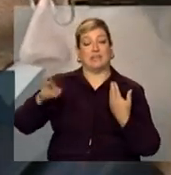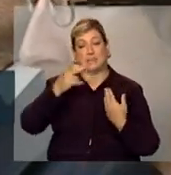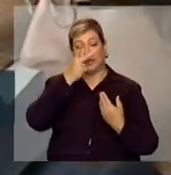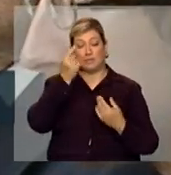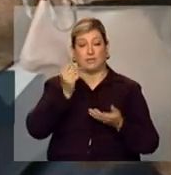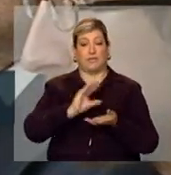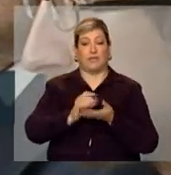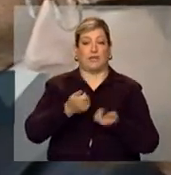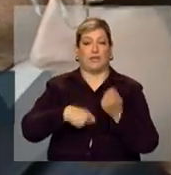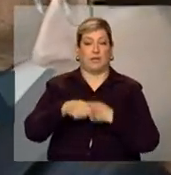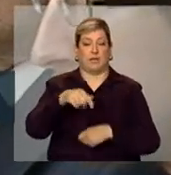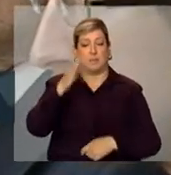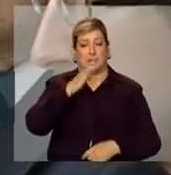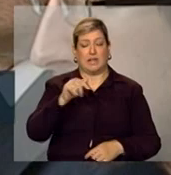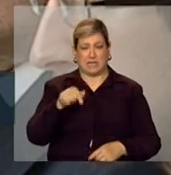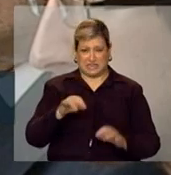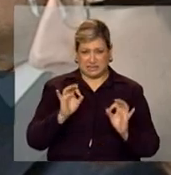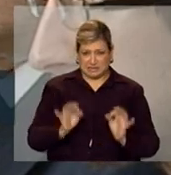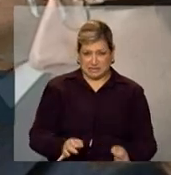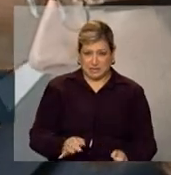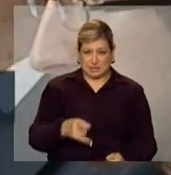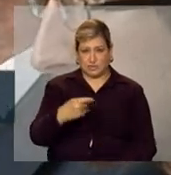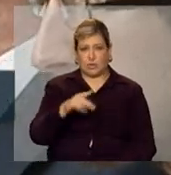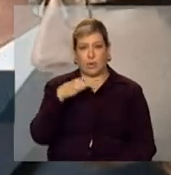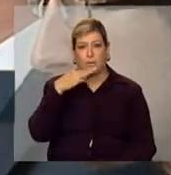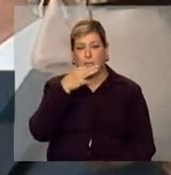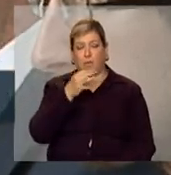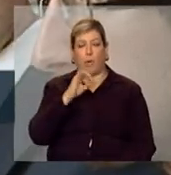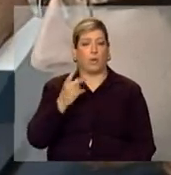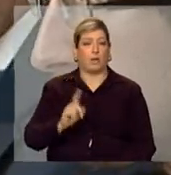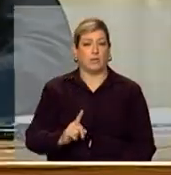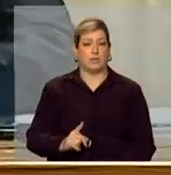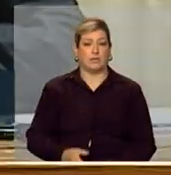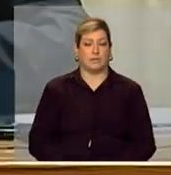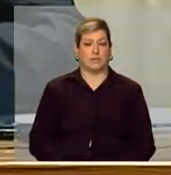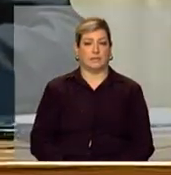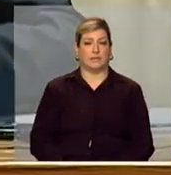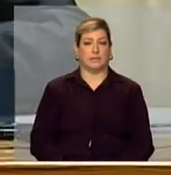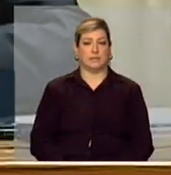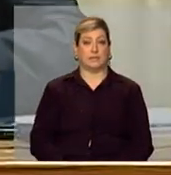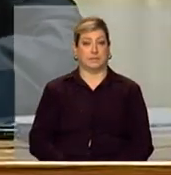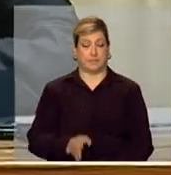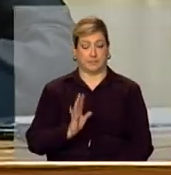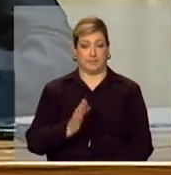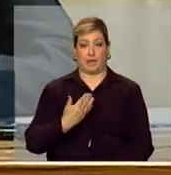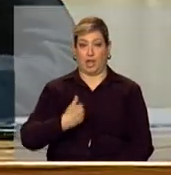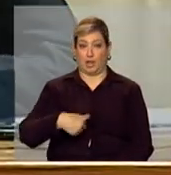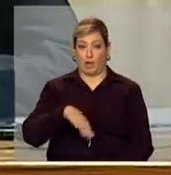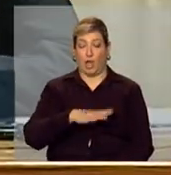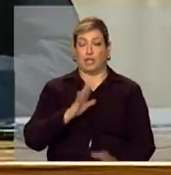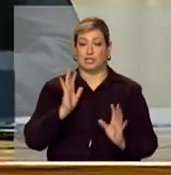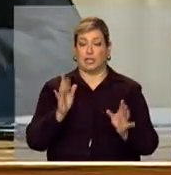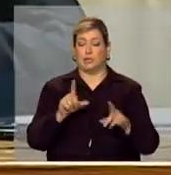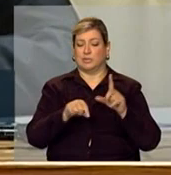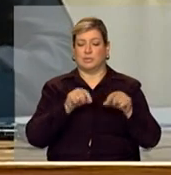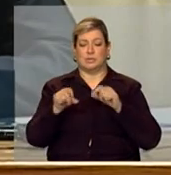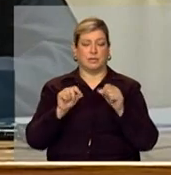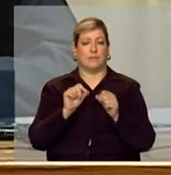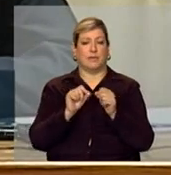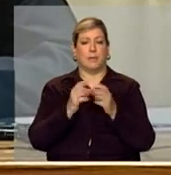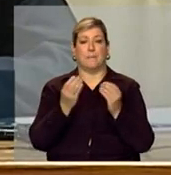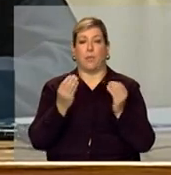queria que o senhor comentasse se isso tá correto na sua opinião ou não bom nós tomamos M muitas medidas